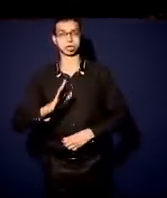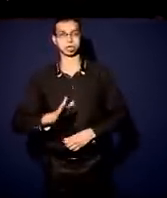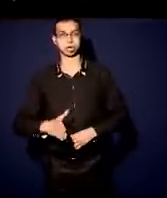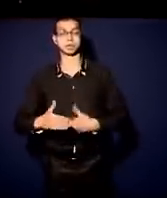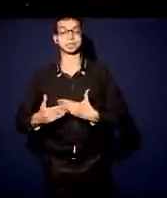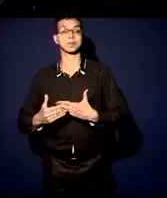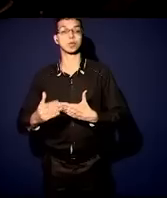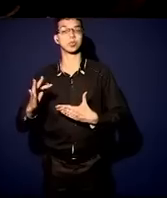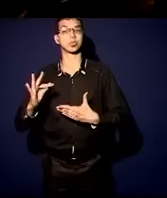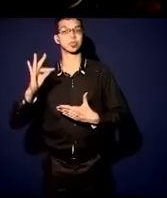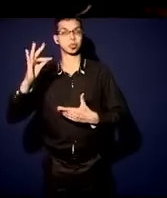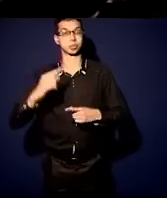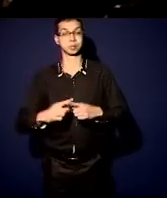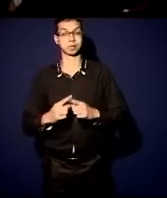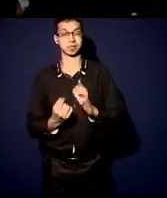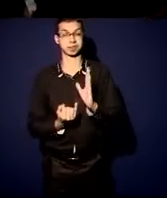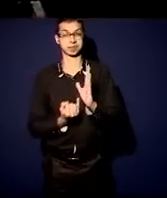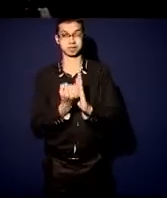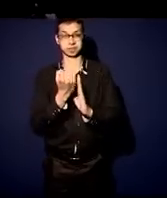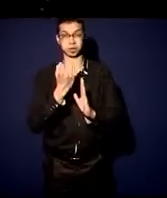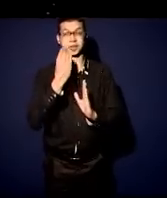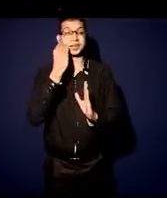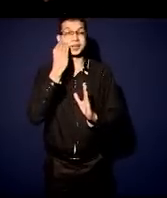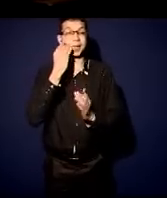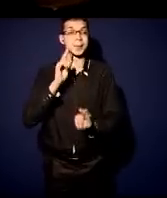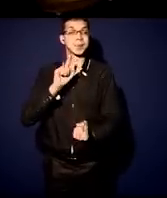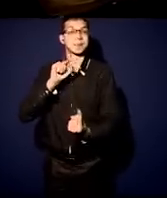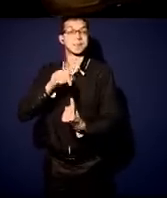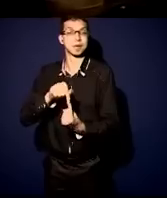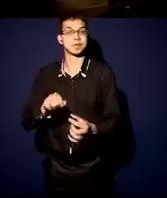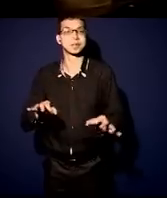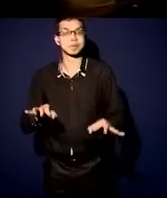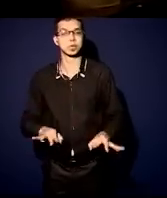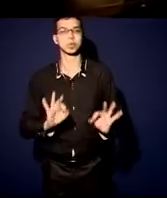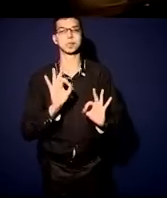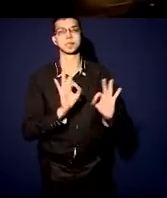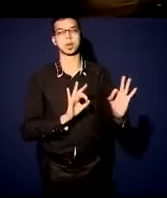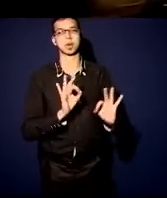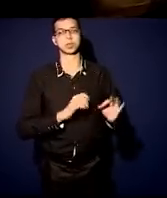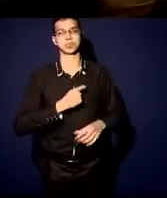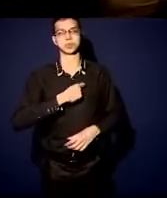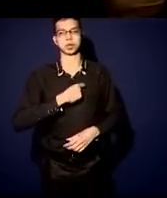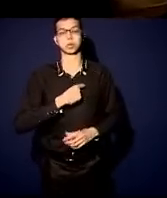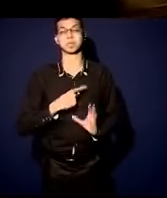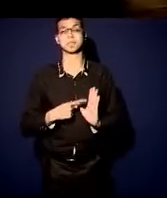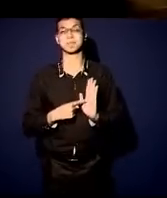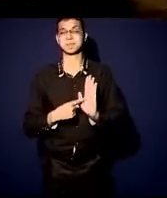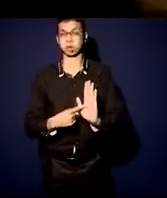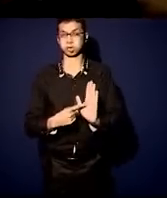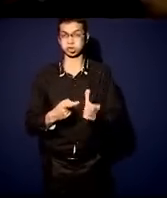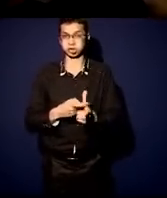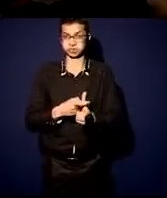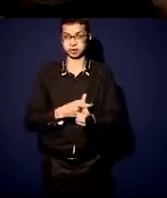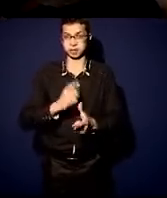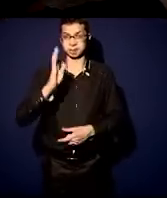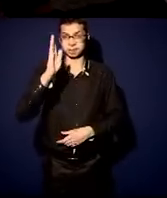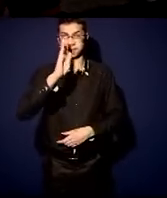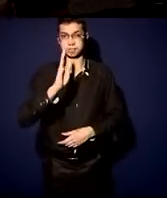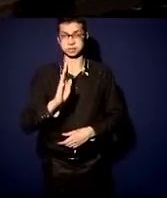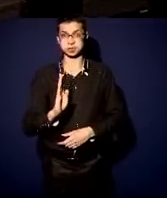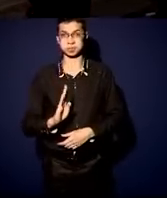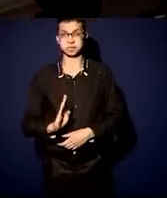quando a inflação estiver com investindo para meta Quando a gente tiver um plano fiscal que mostra que a trajetória da dívida do Brasil não será Explosiva